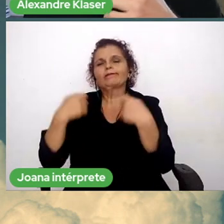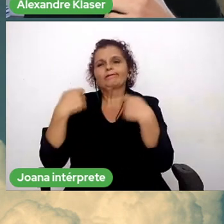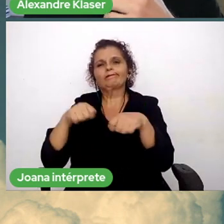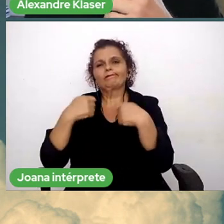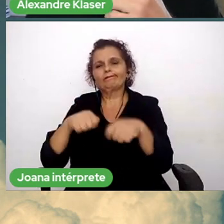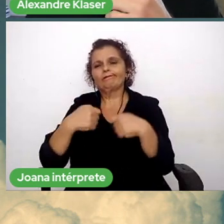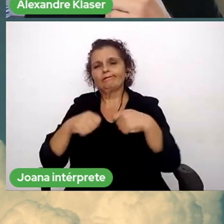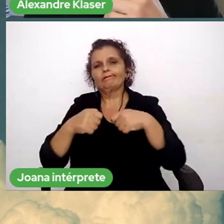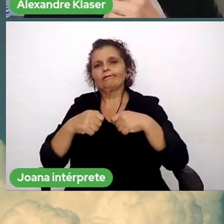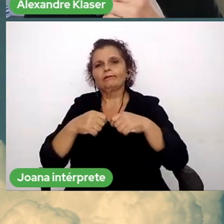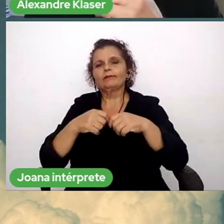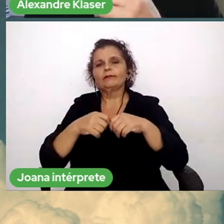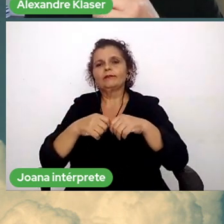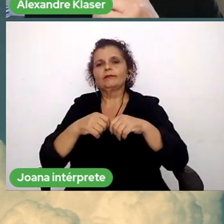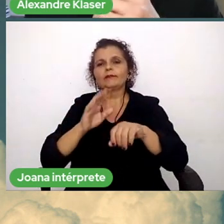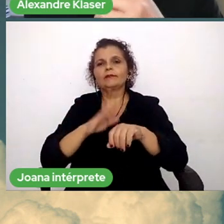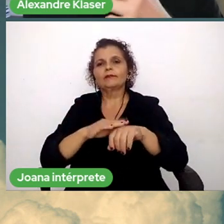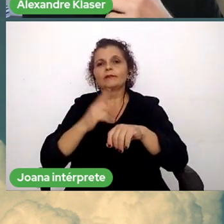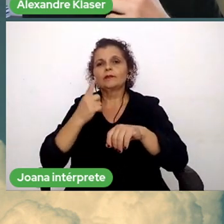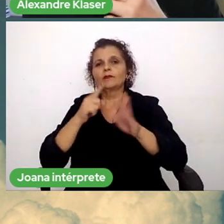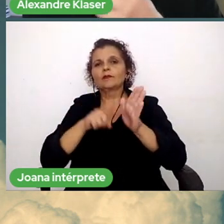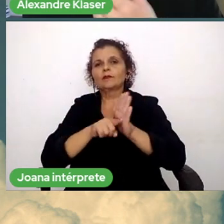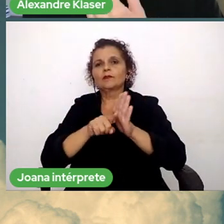Temos tempo para mais uma pergunta, eu acho.